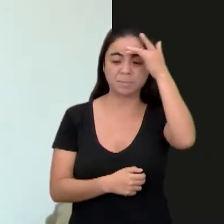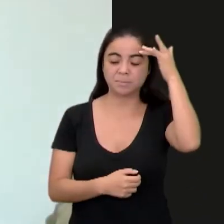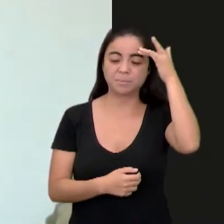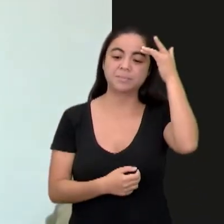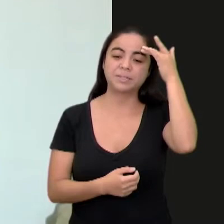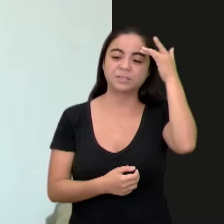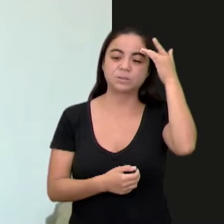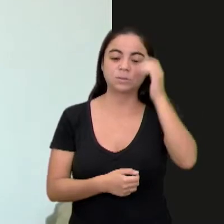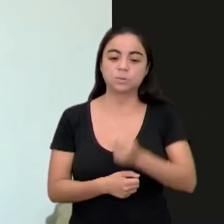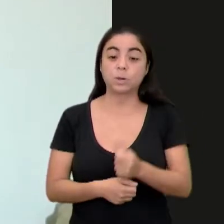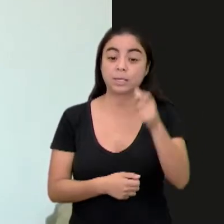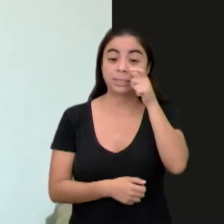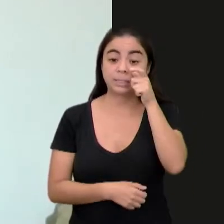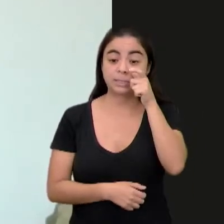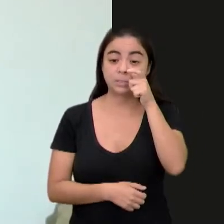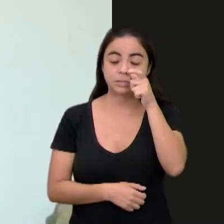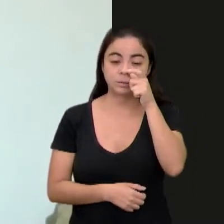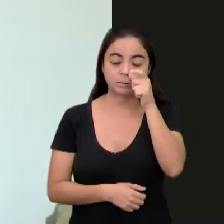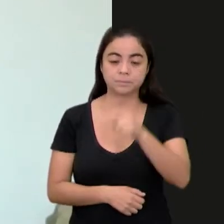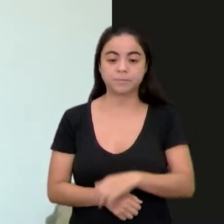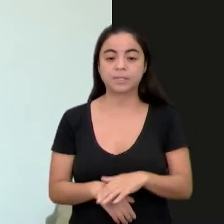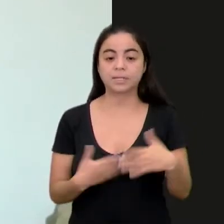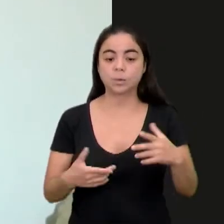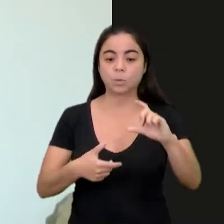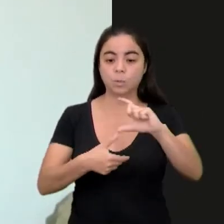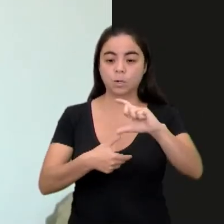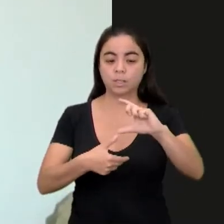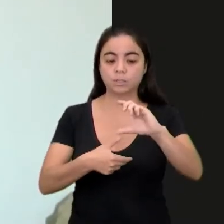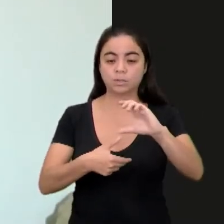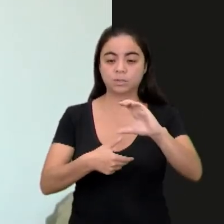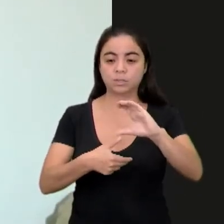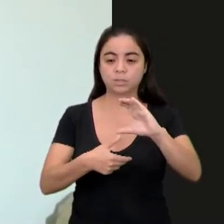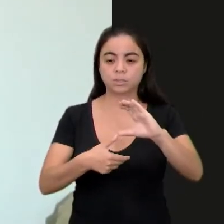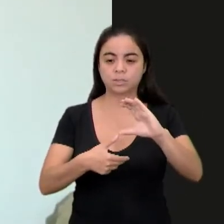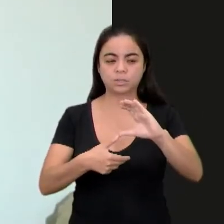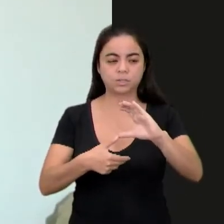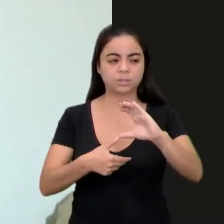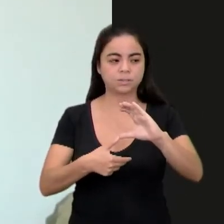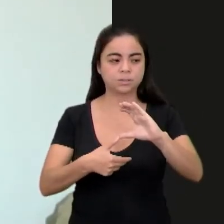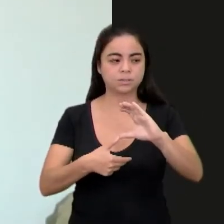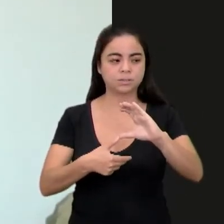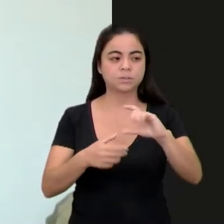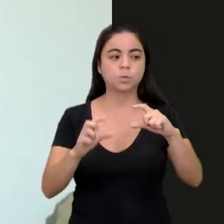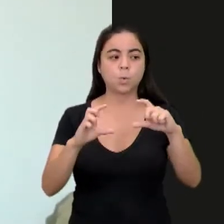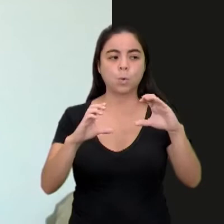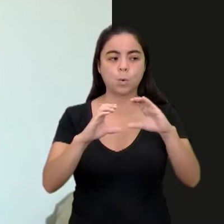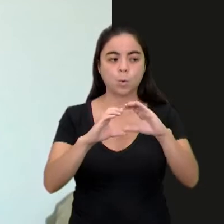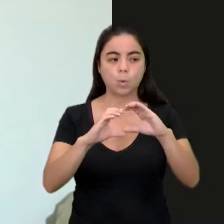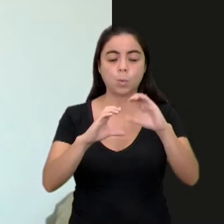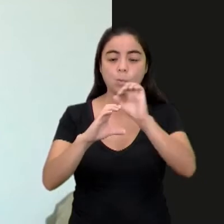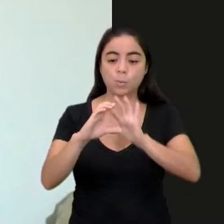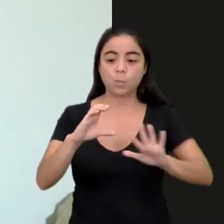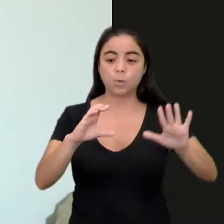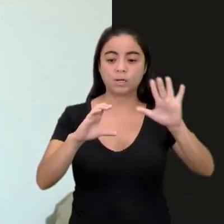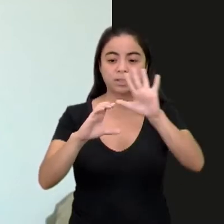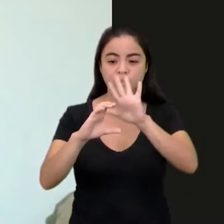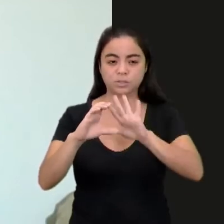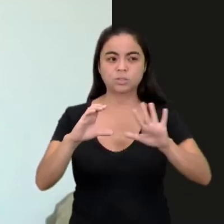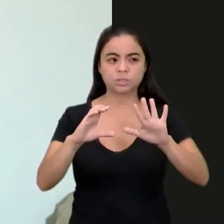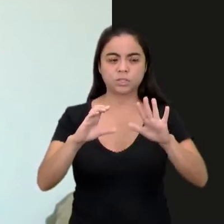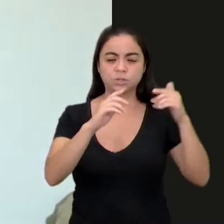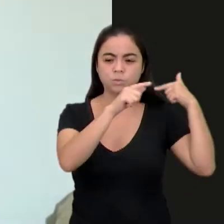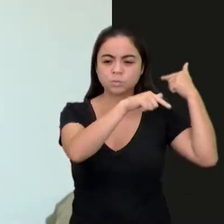tal. Então, a charge é muito interessante, que ela é uma coisa de tradição e que ela tem